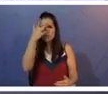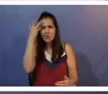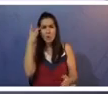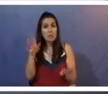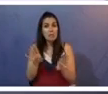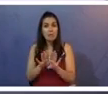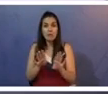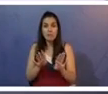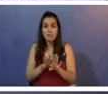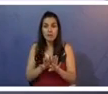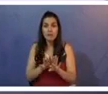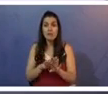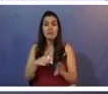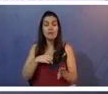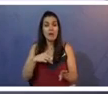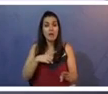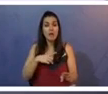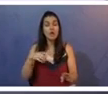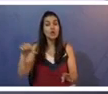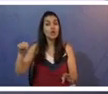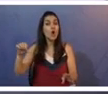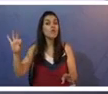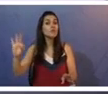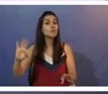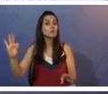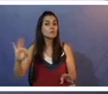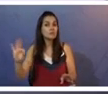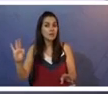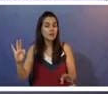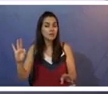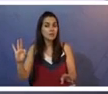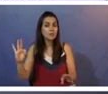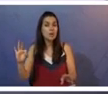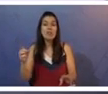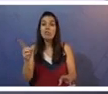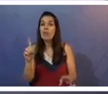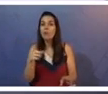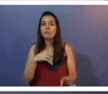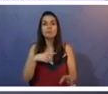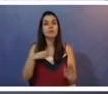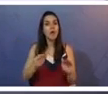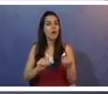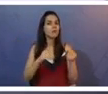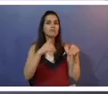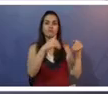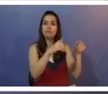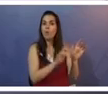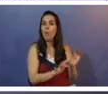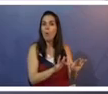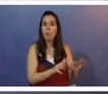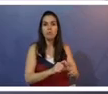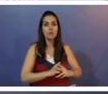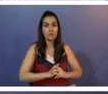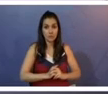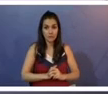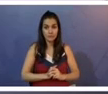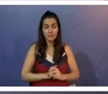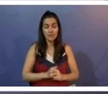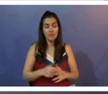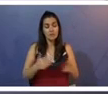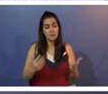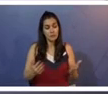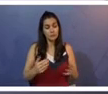computadores ou tablets em casa é de 9%. Então, enquanto em escola pública nós temos alunos aí